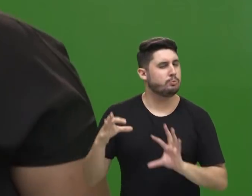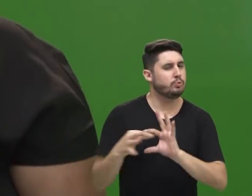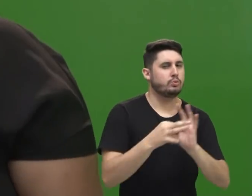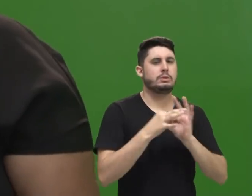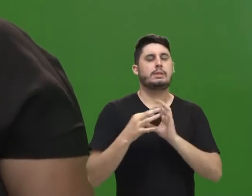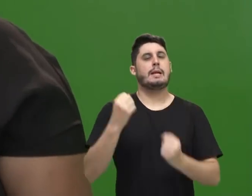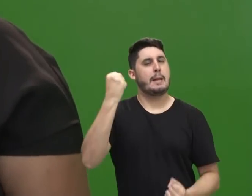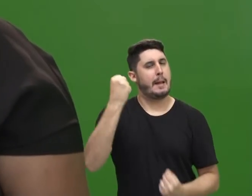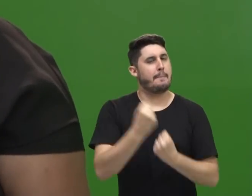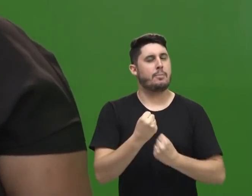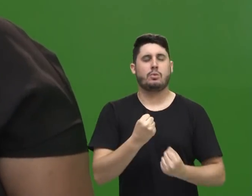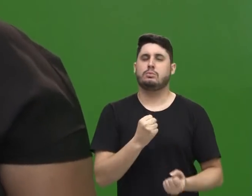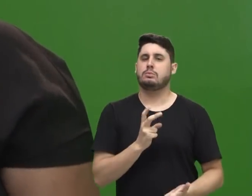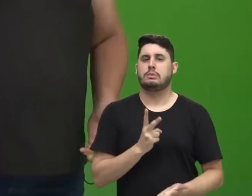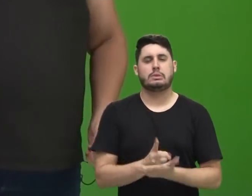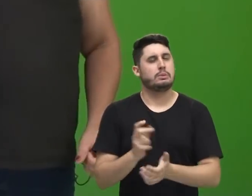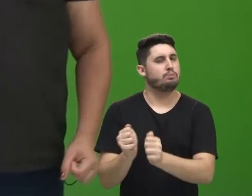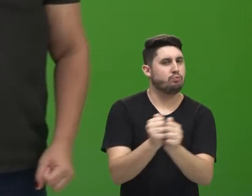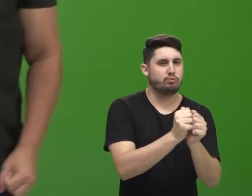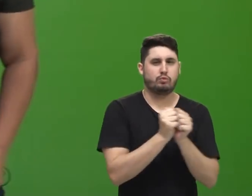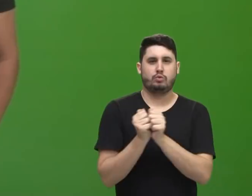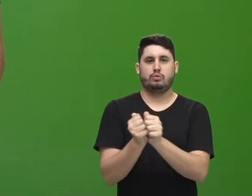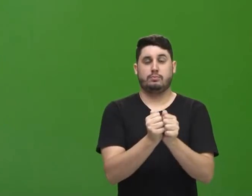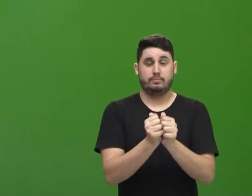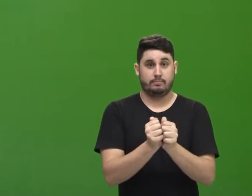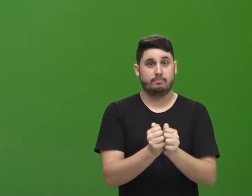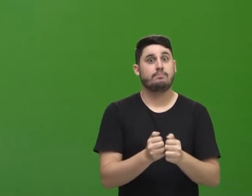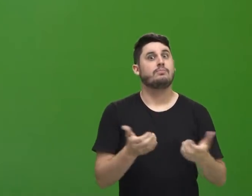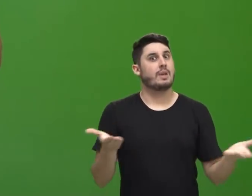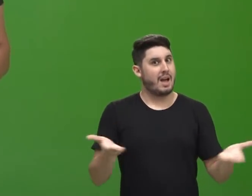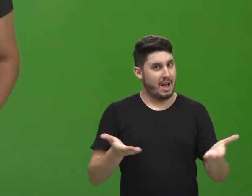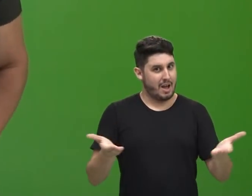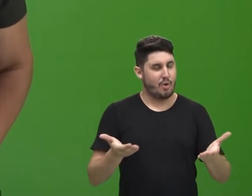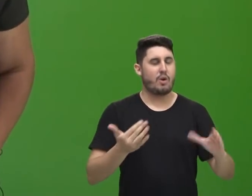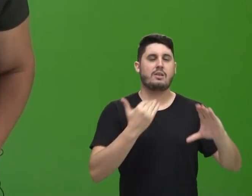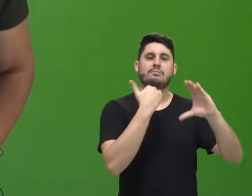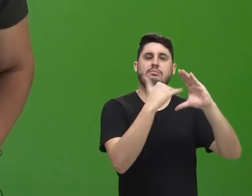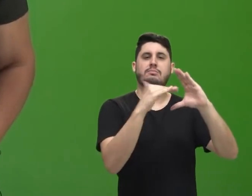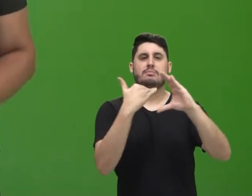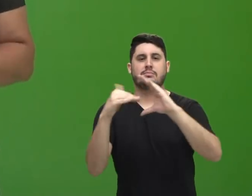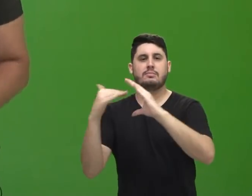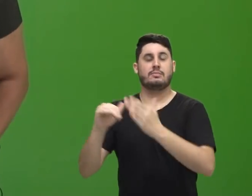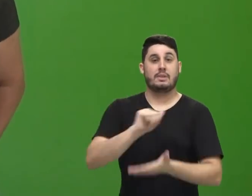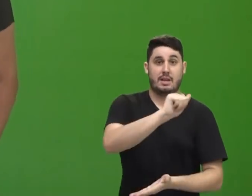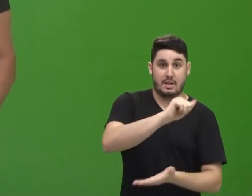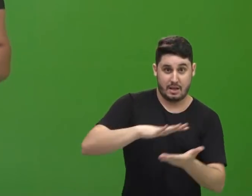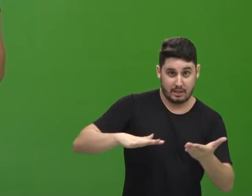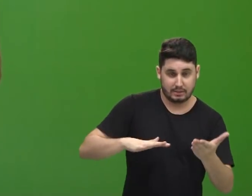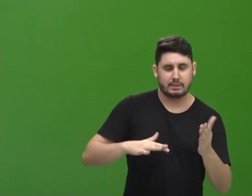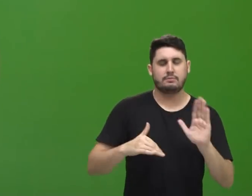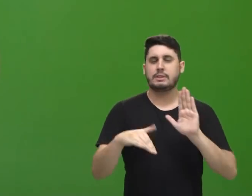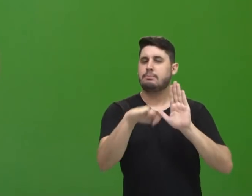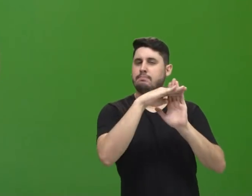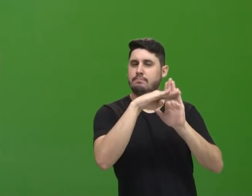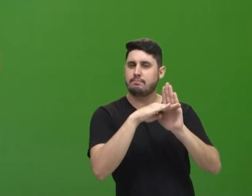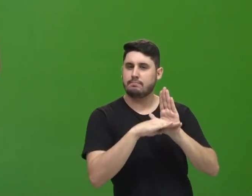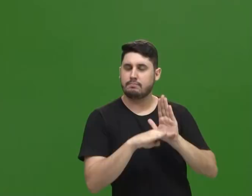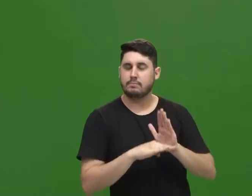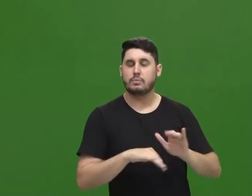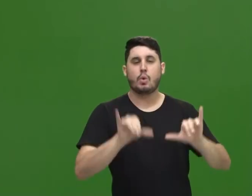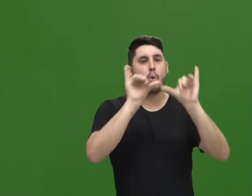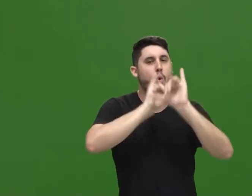todos estaremos juntos. E agora, enviaremos as atividades, os roteiros e os